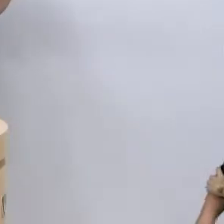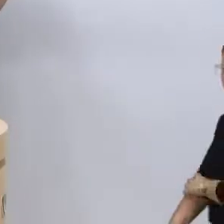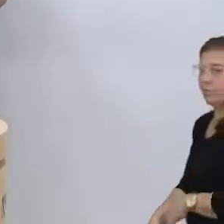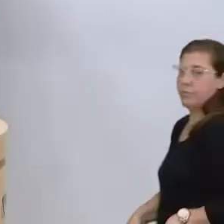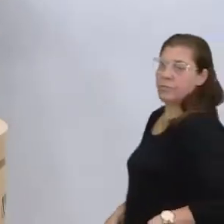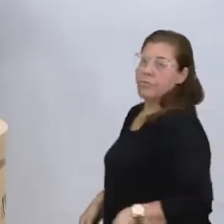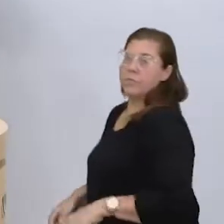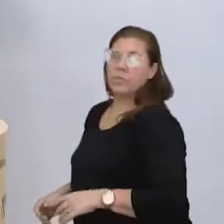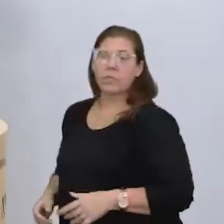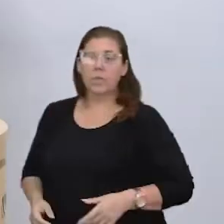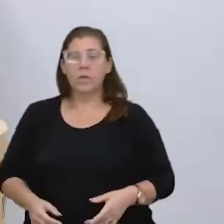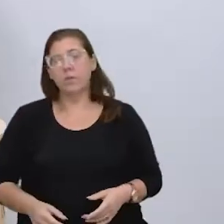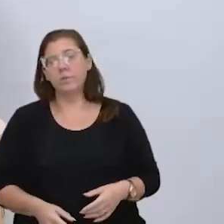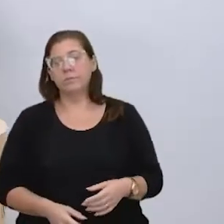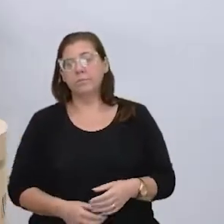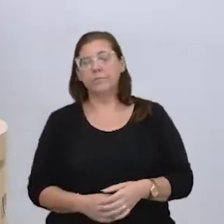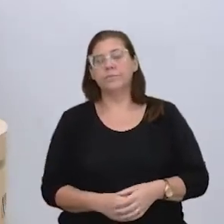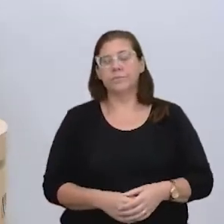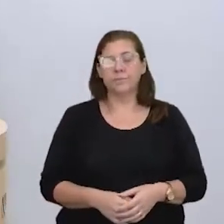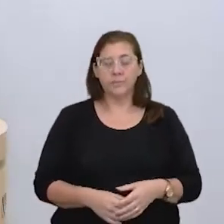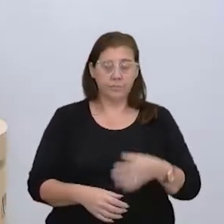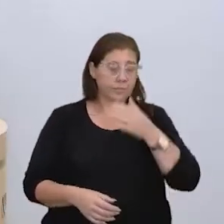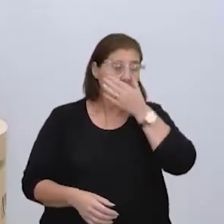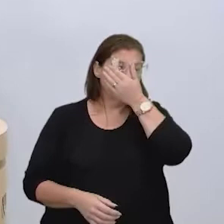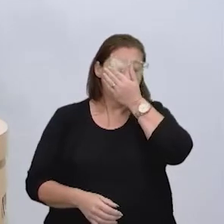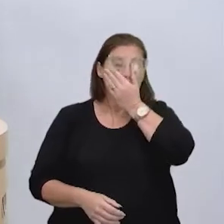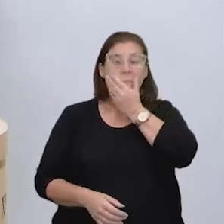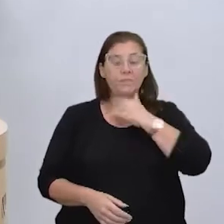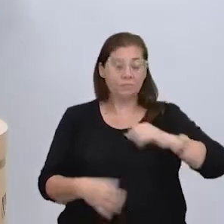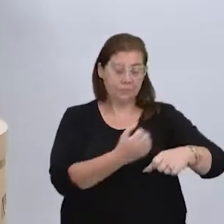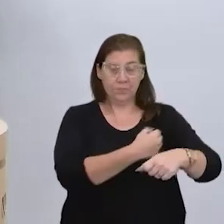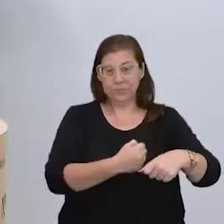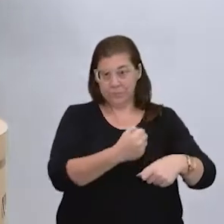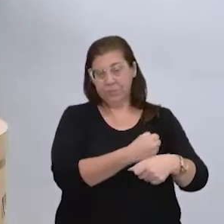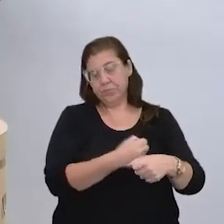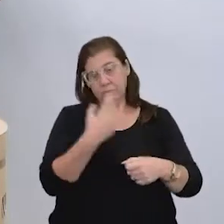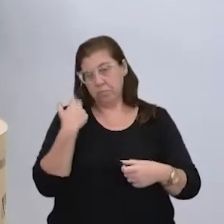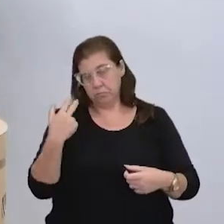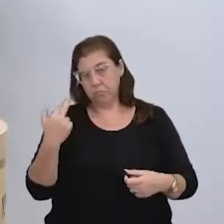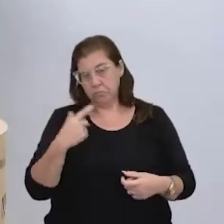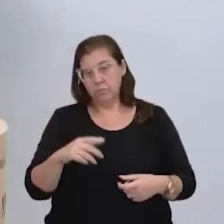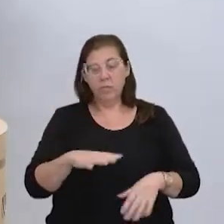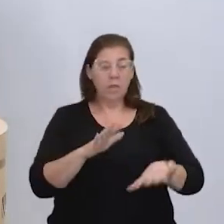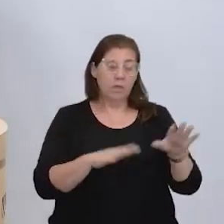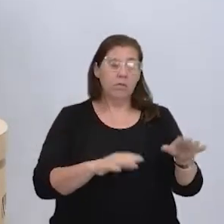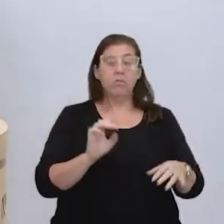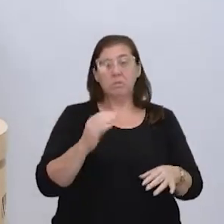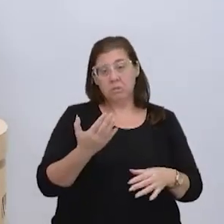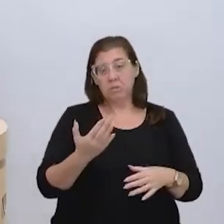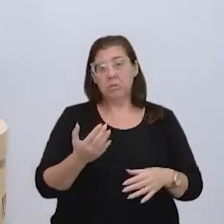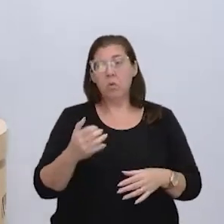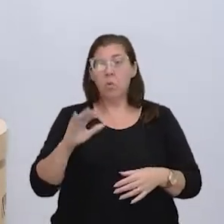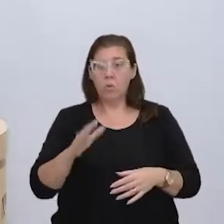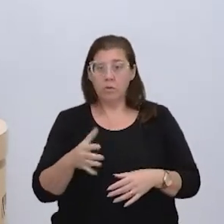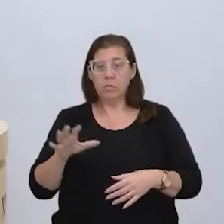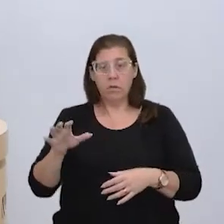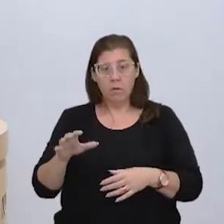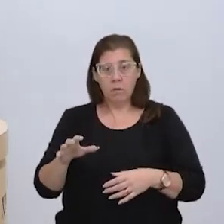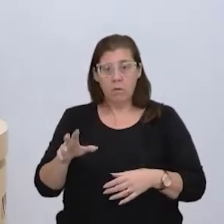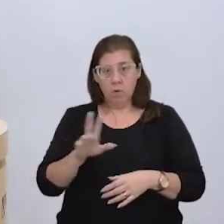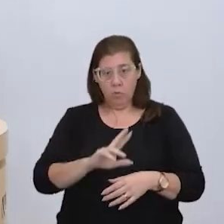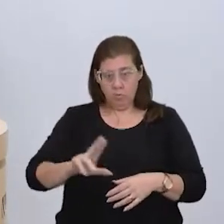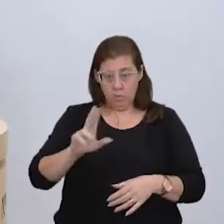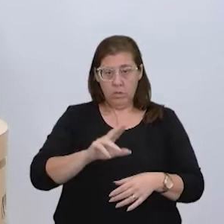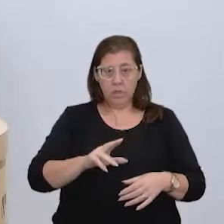seu arroz vai sair um dia empapado, um dia menos empapado, um dia meio sem sal e tal. Quando você pega, por exemplo,